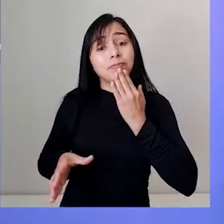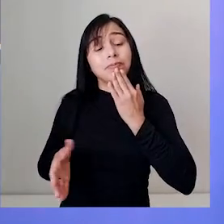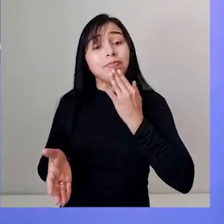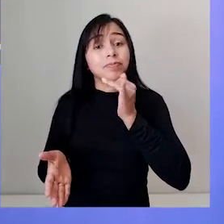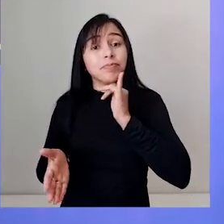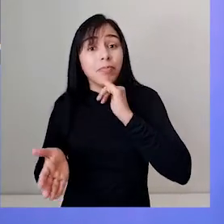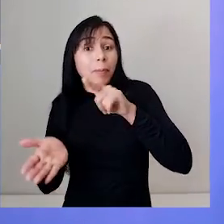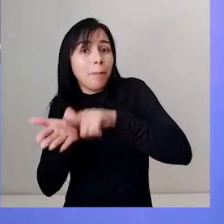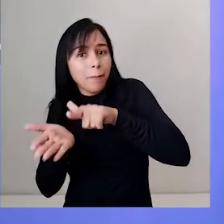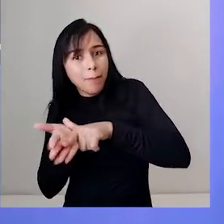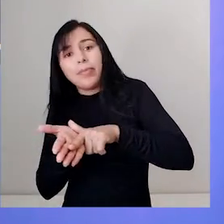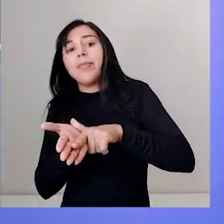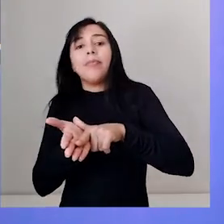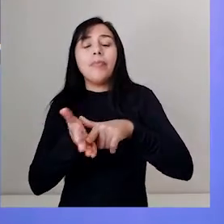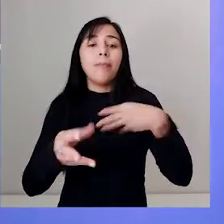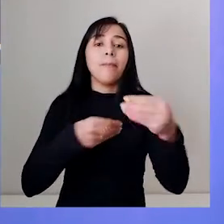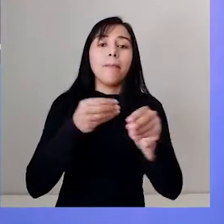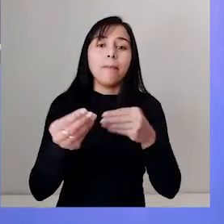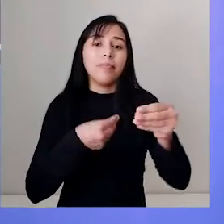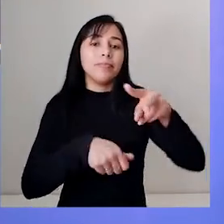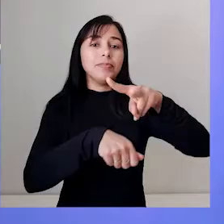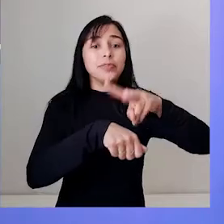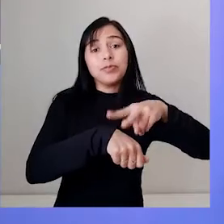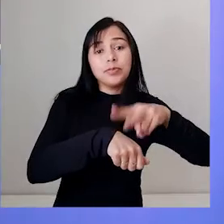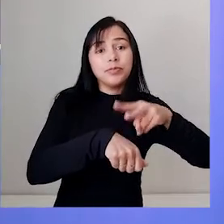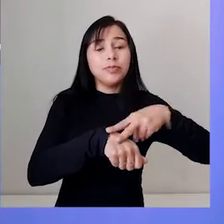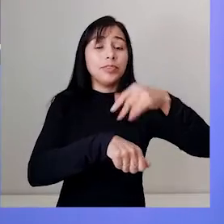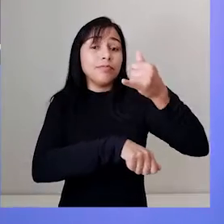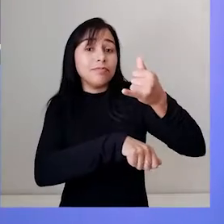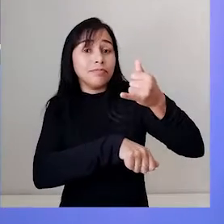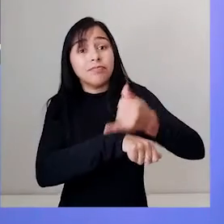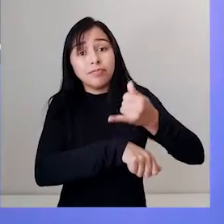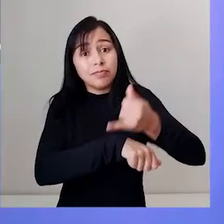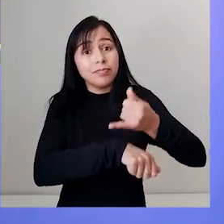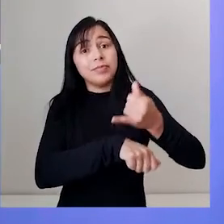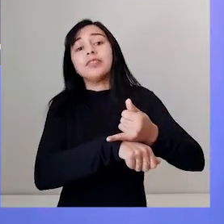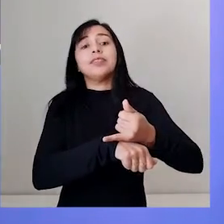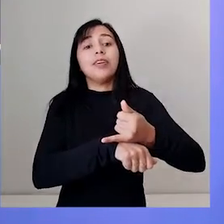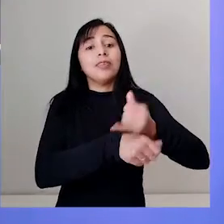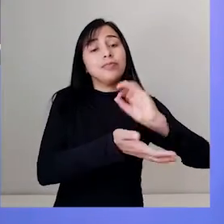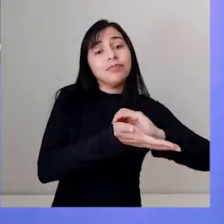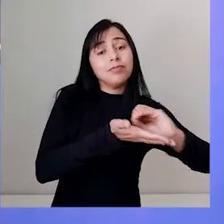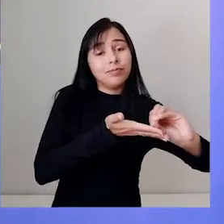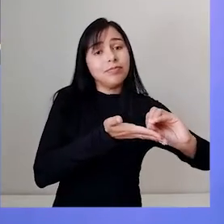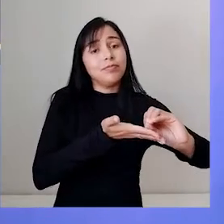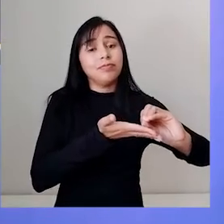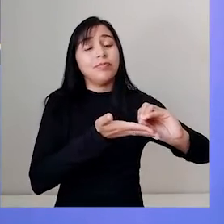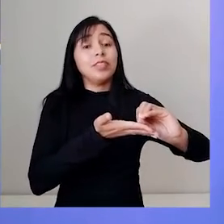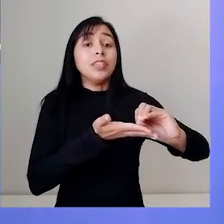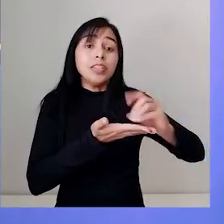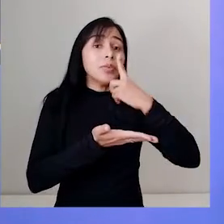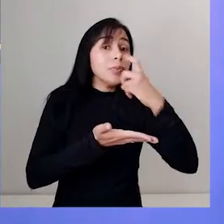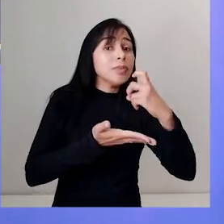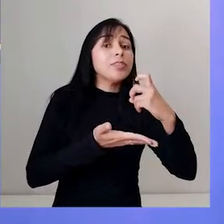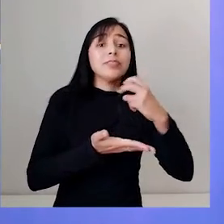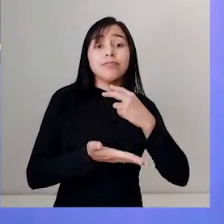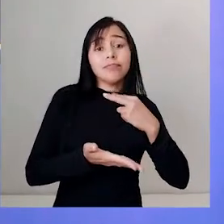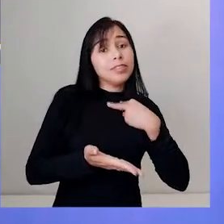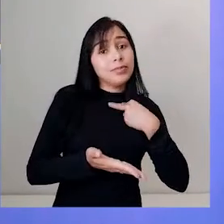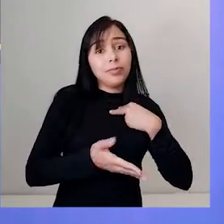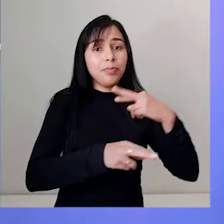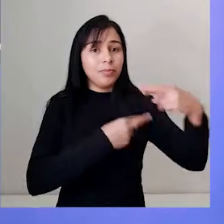papéis, plástico, vidro, metal, lixo orgânico de um lixo não reciclável. Essa separação